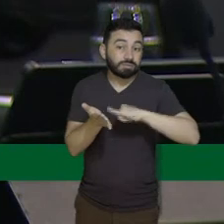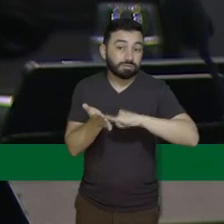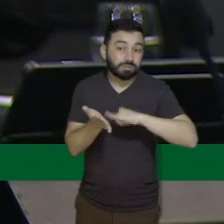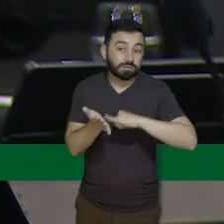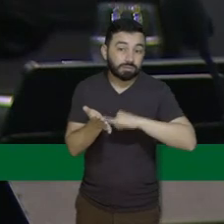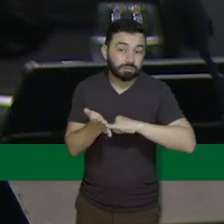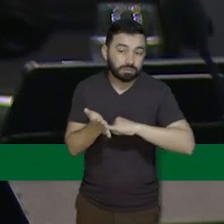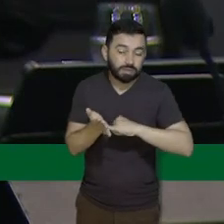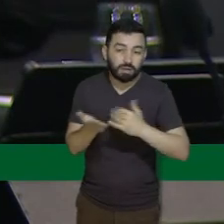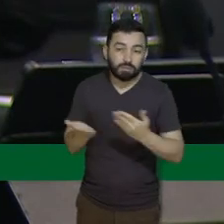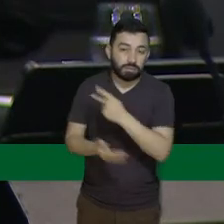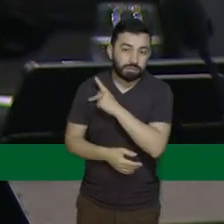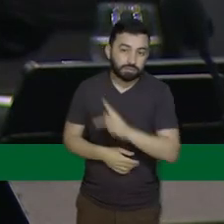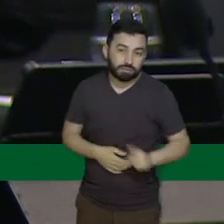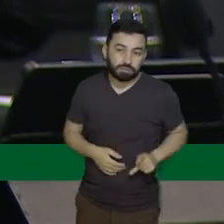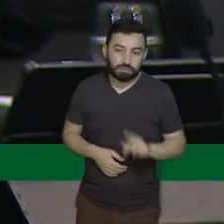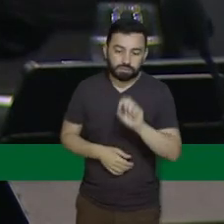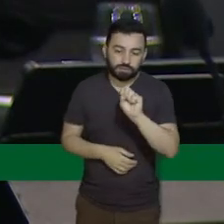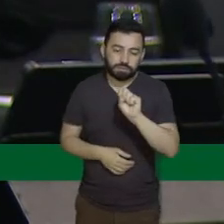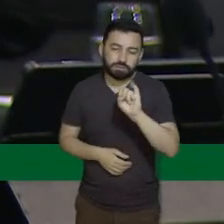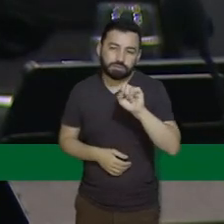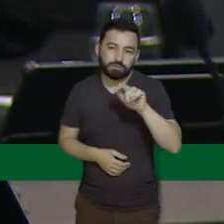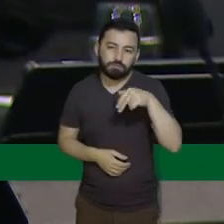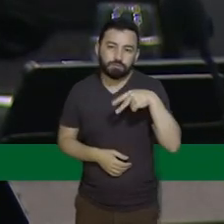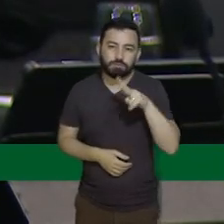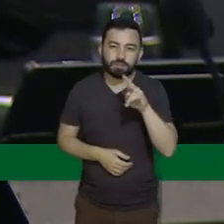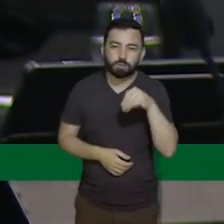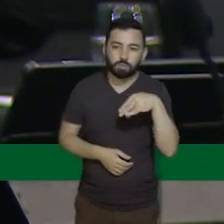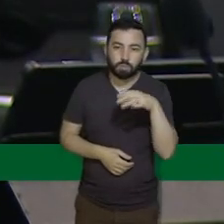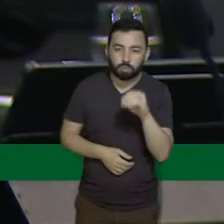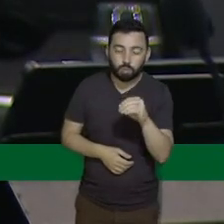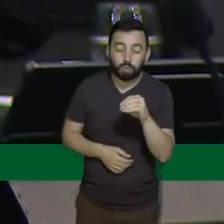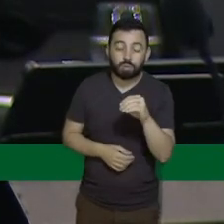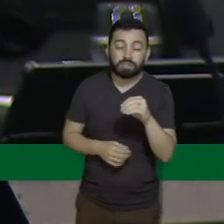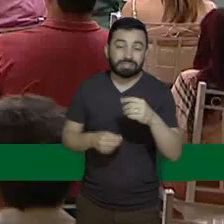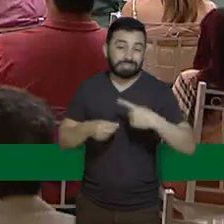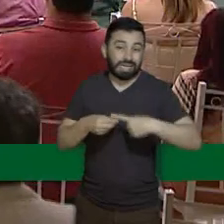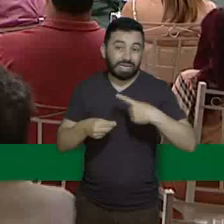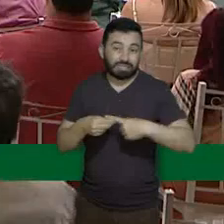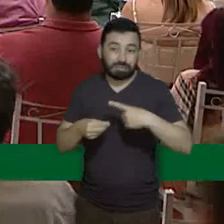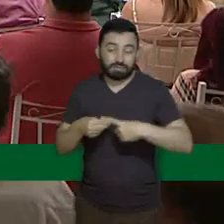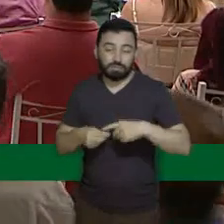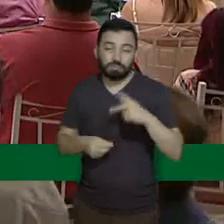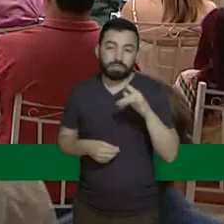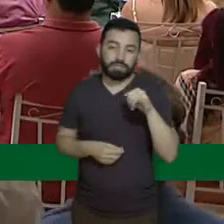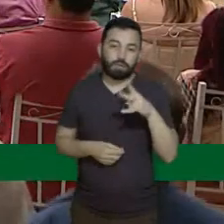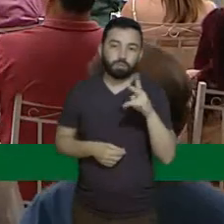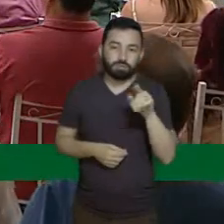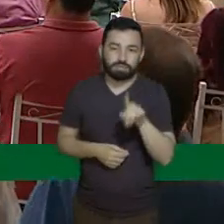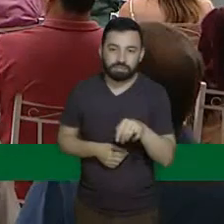é o presidente Silvino Giesel. Ele é do município de Pinhalzinho.